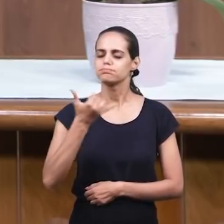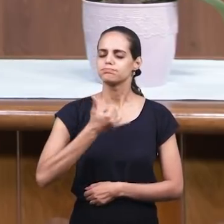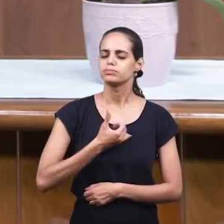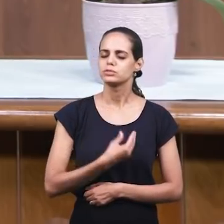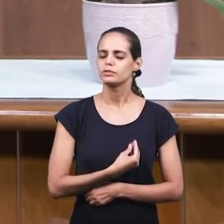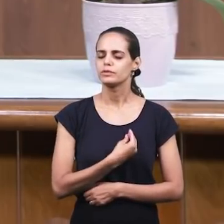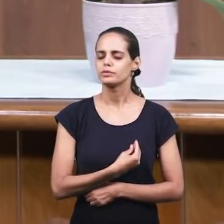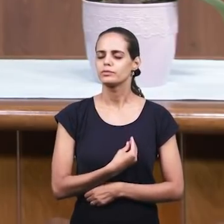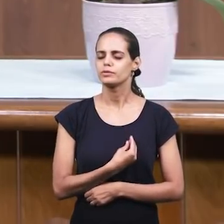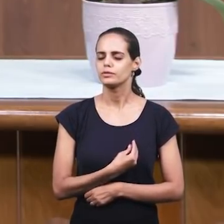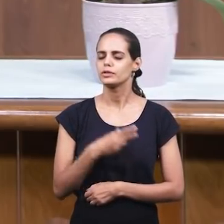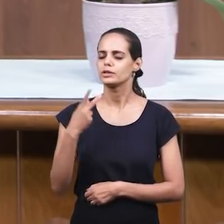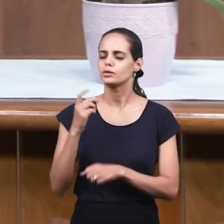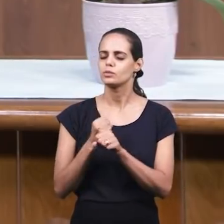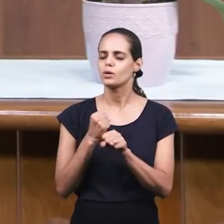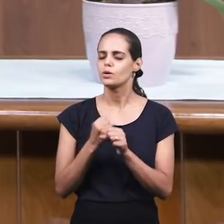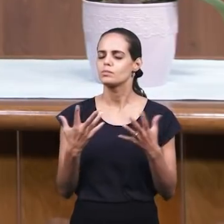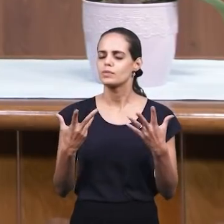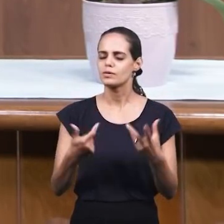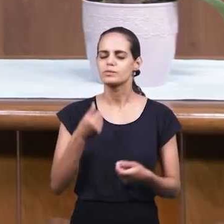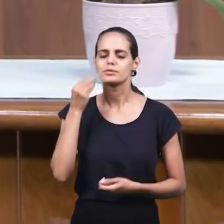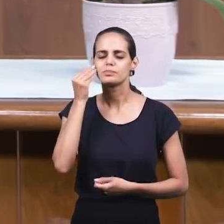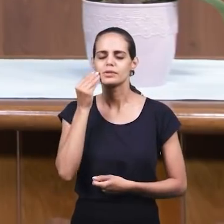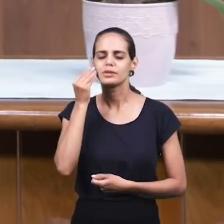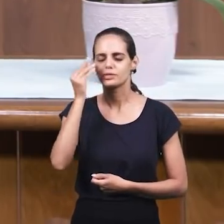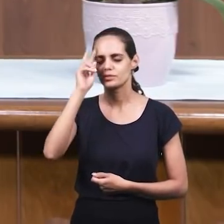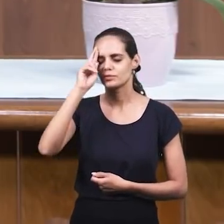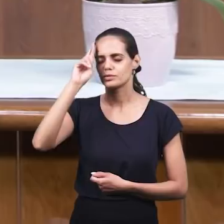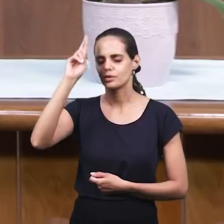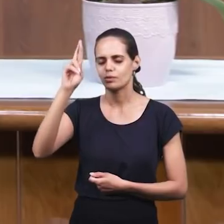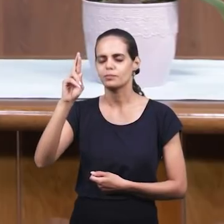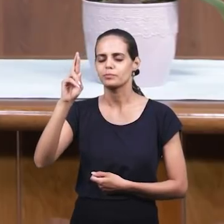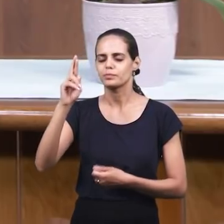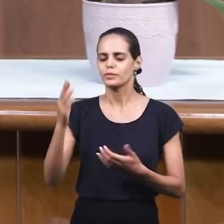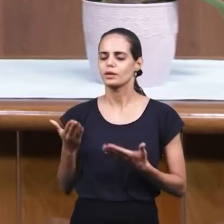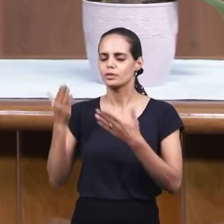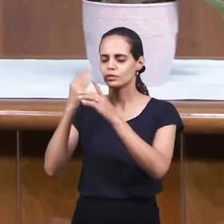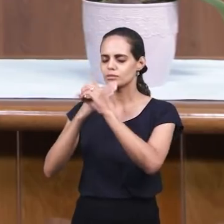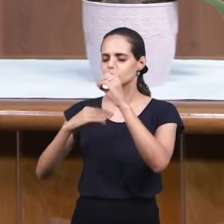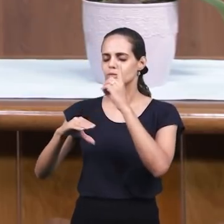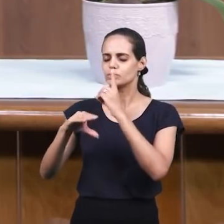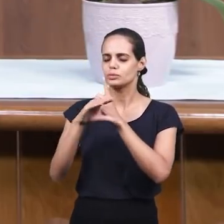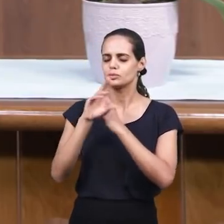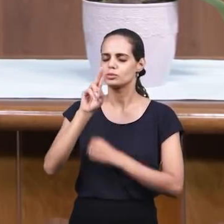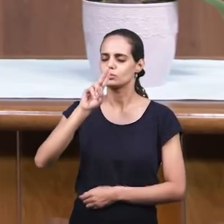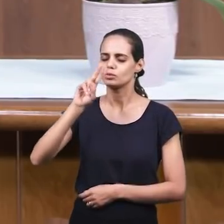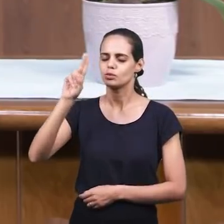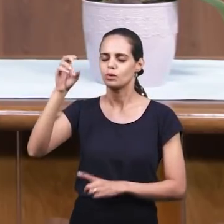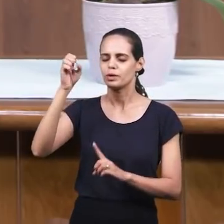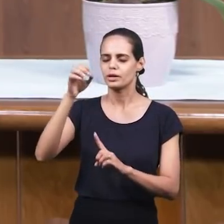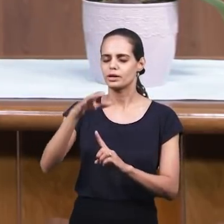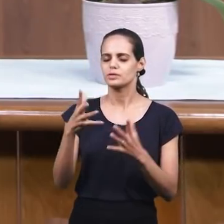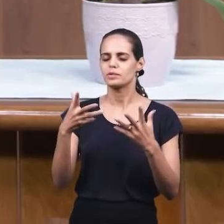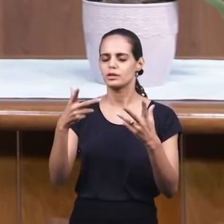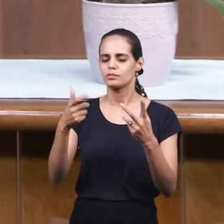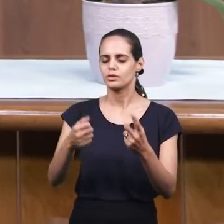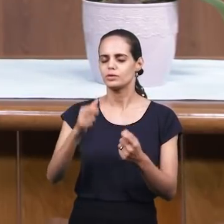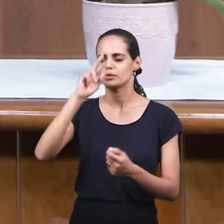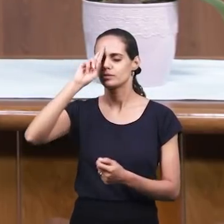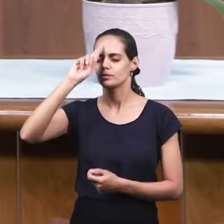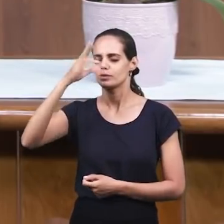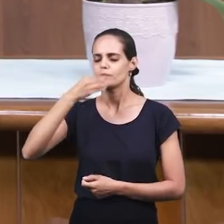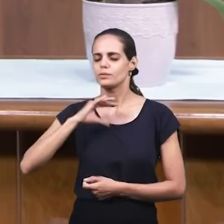a Tua obra, Senhor, e tendo experiências maravilhosas contigo. Assim, no Teu altar entregamos esse período e em Teu nome dizemos que a graça maravilhosa do